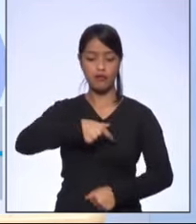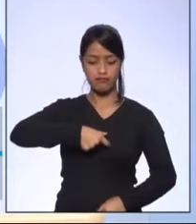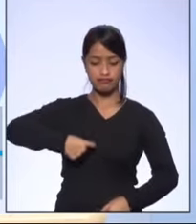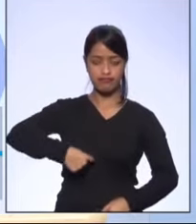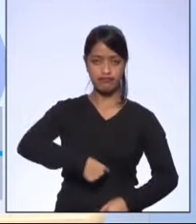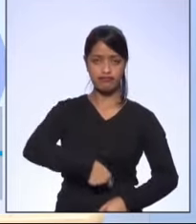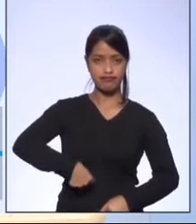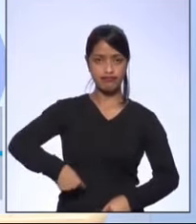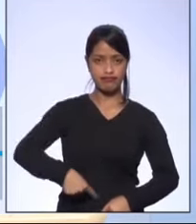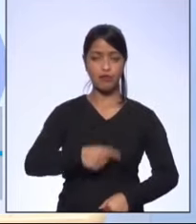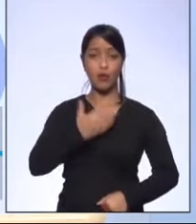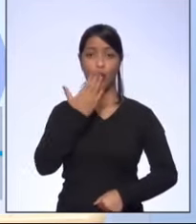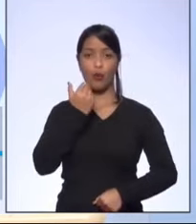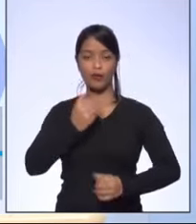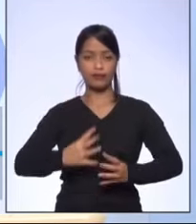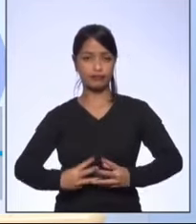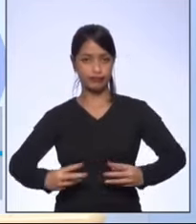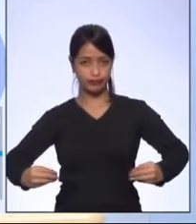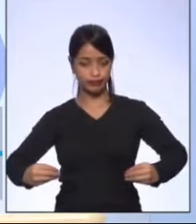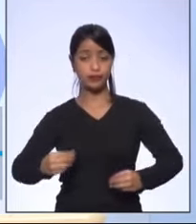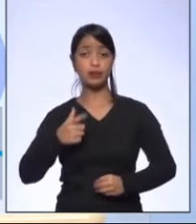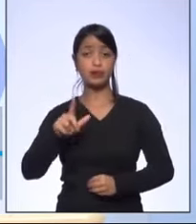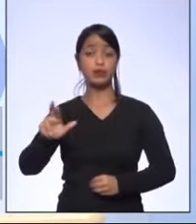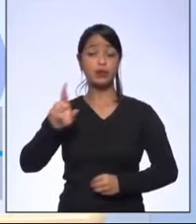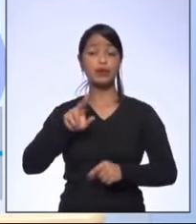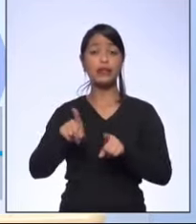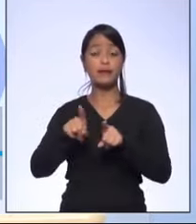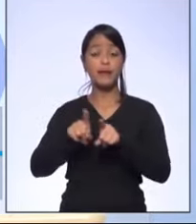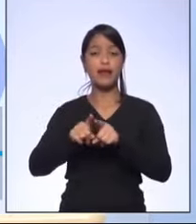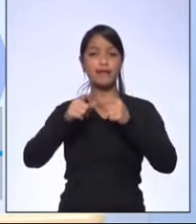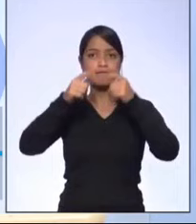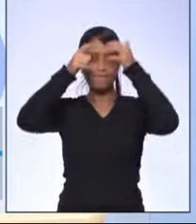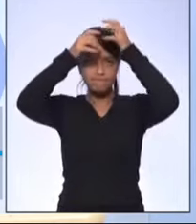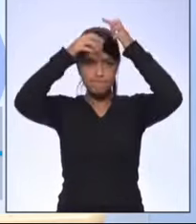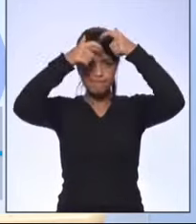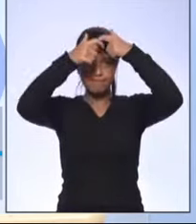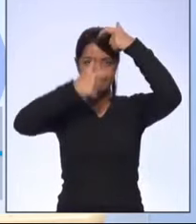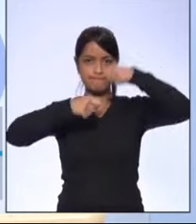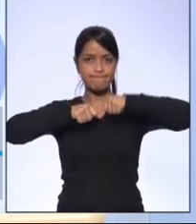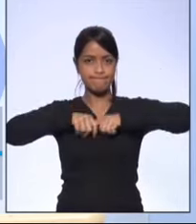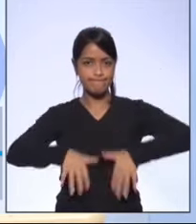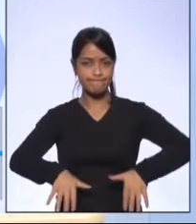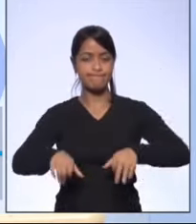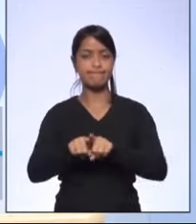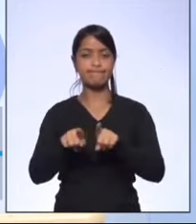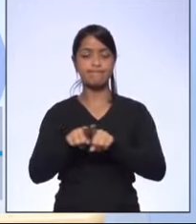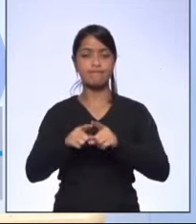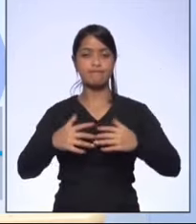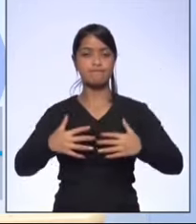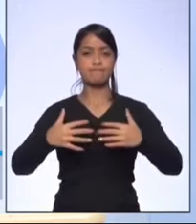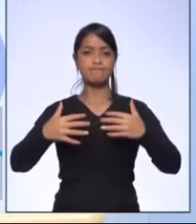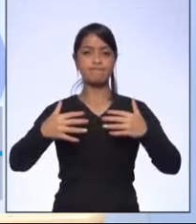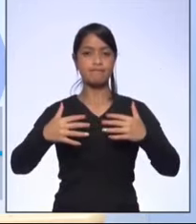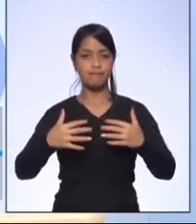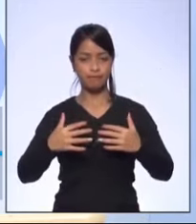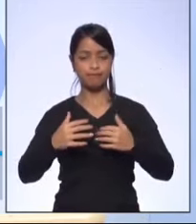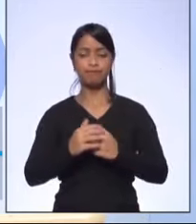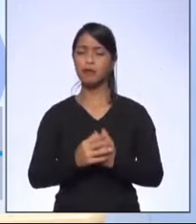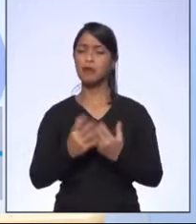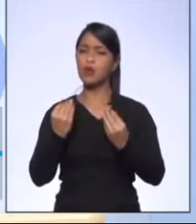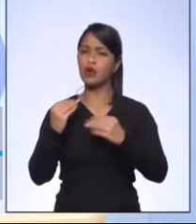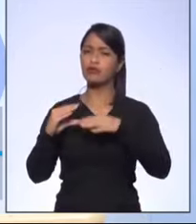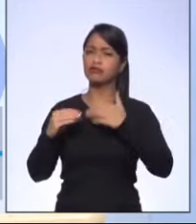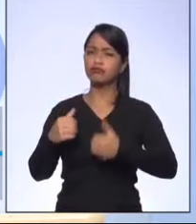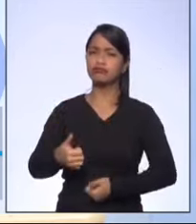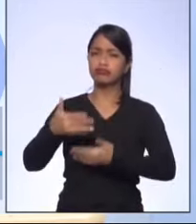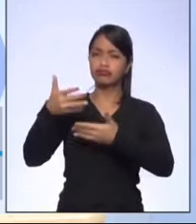Christian, sistema nervoso e pulmão. Olha que beleza. Muito bem. Muitas participações aí, viu, professor? Essas eu coloquei como